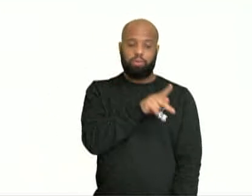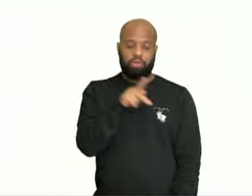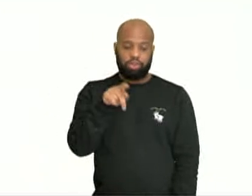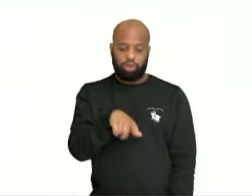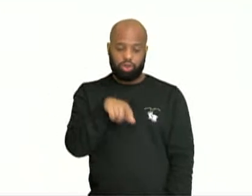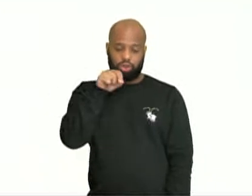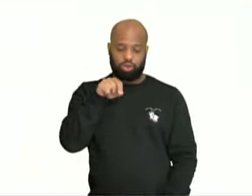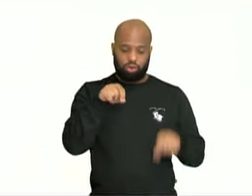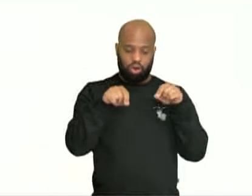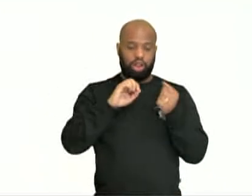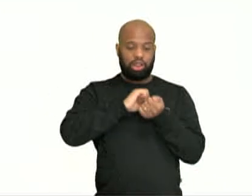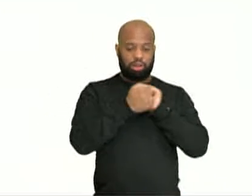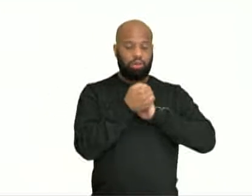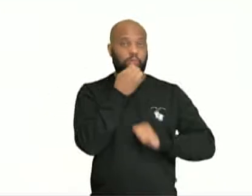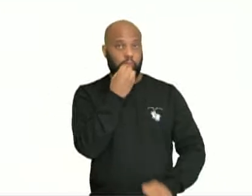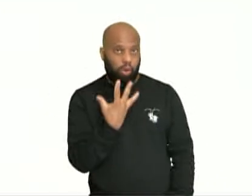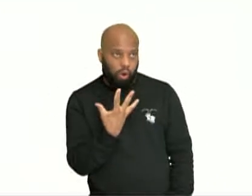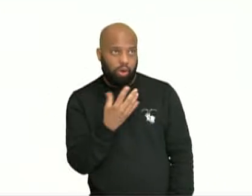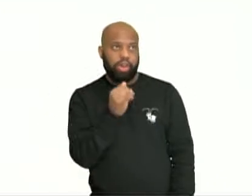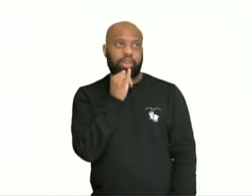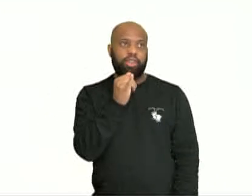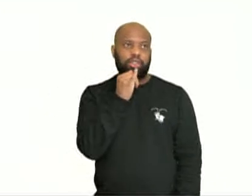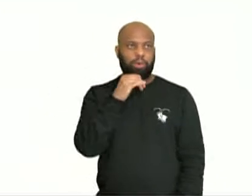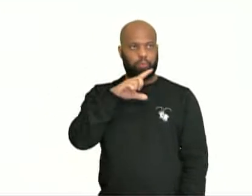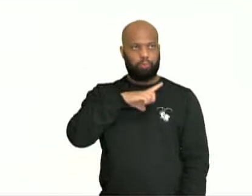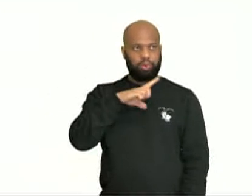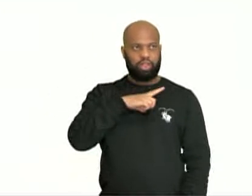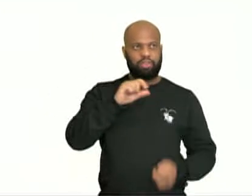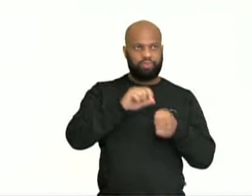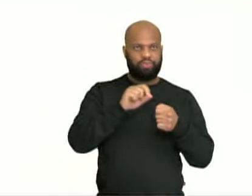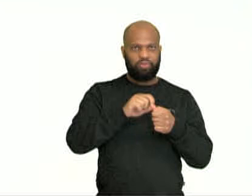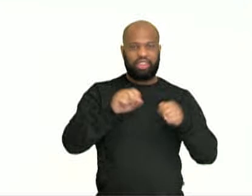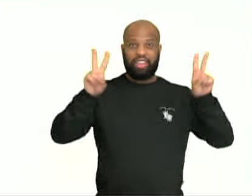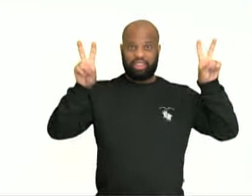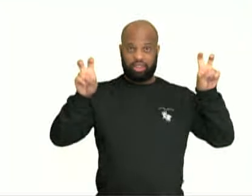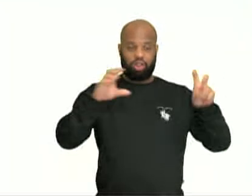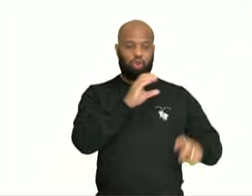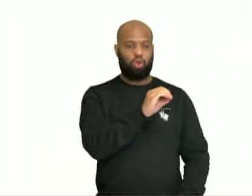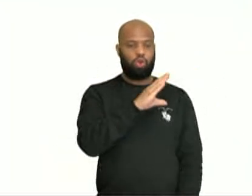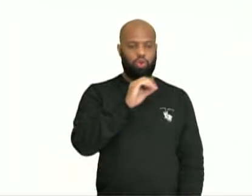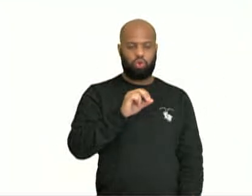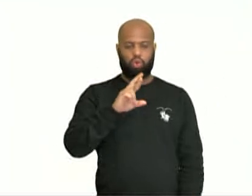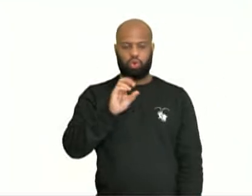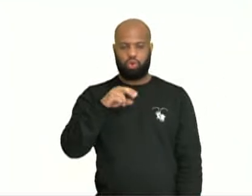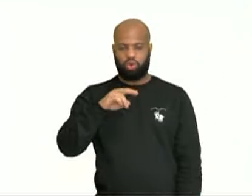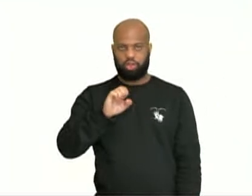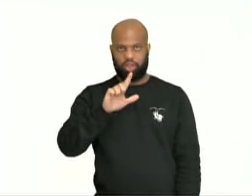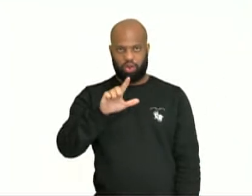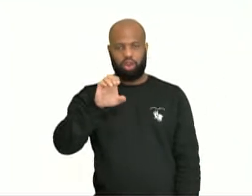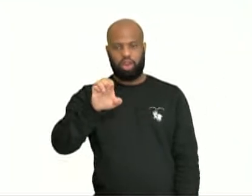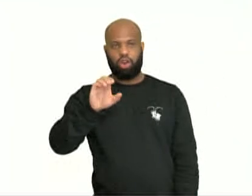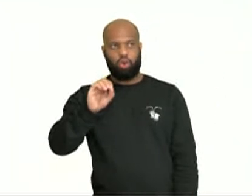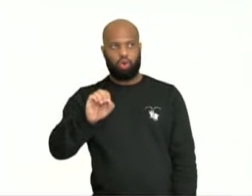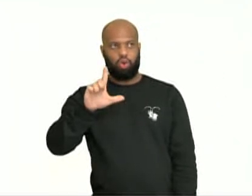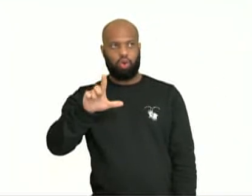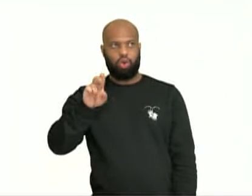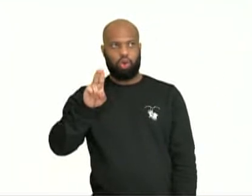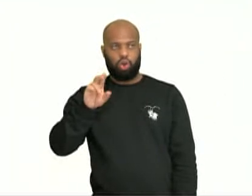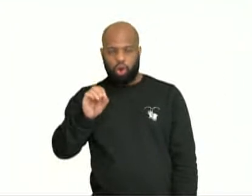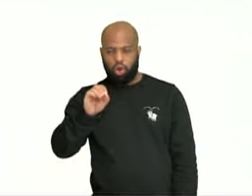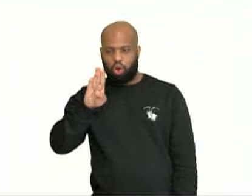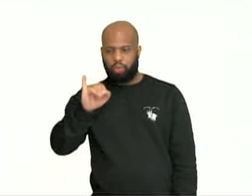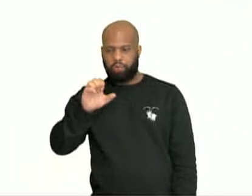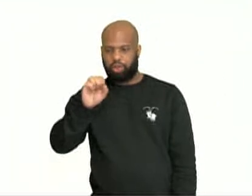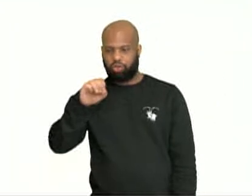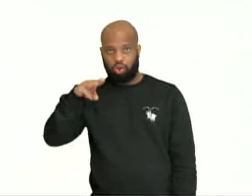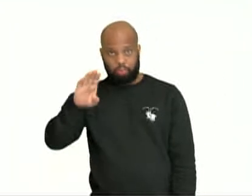boas adaptações, como a que Guel Arraes fez de O Coronel e o Lobisomem, do meu amigo José Cândido de Carvalho,